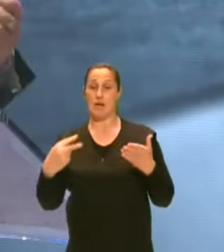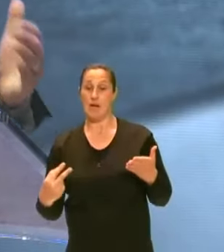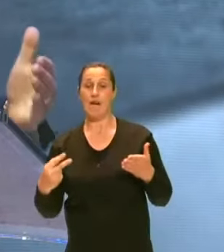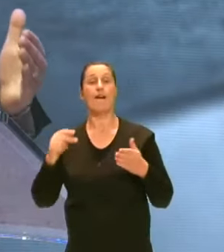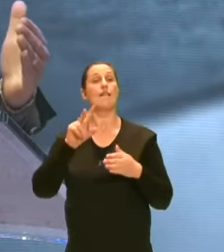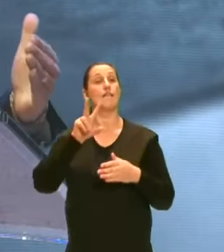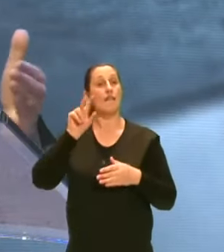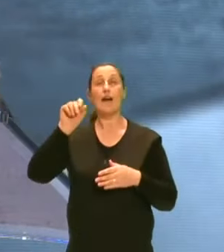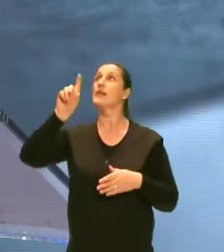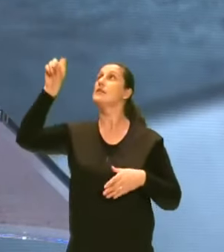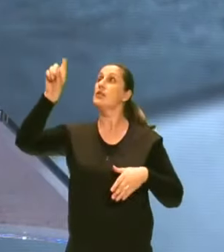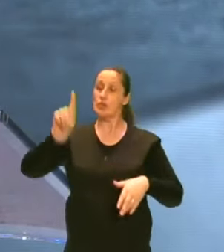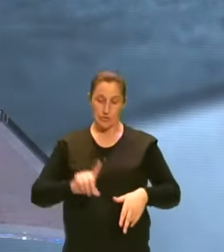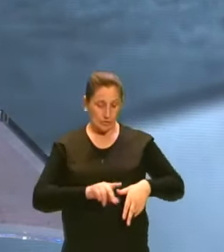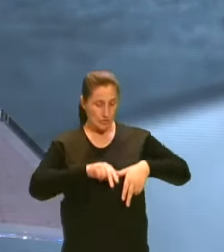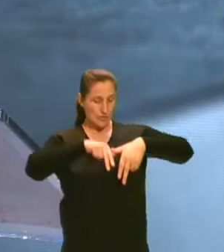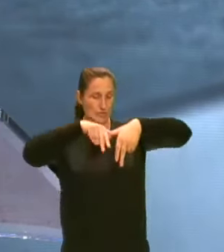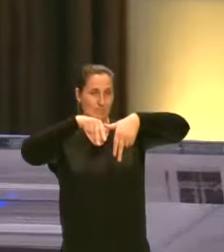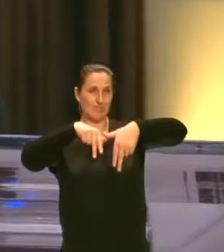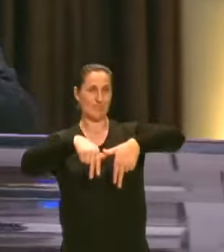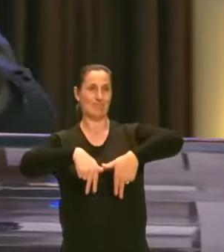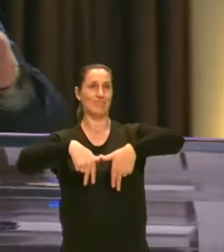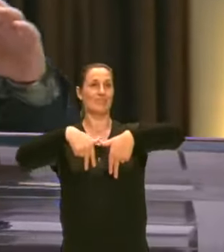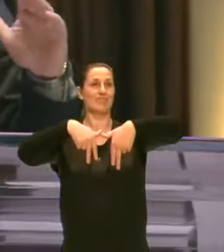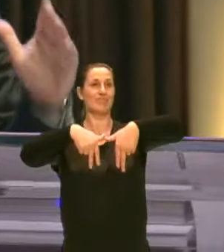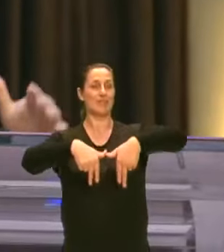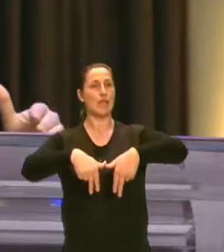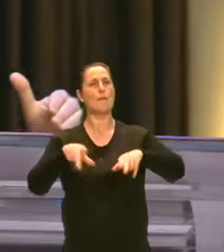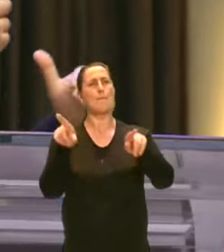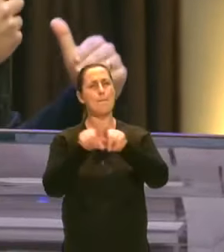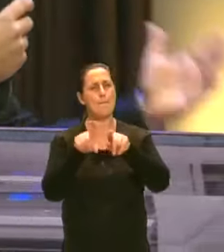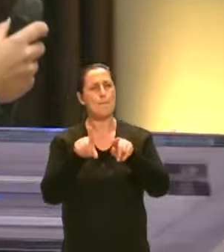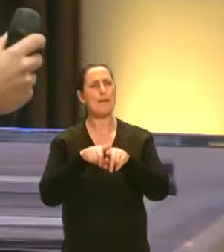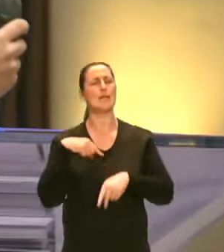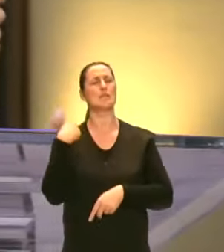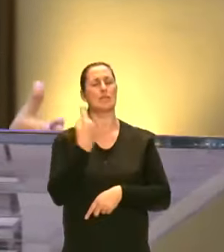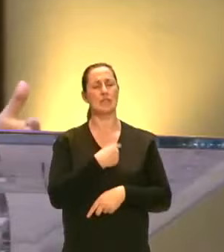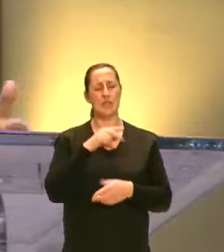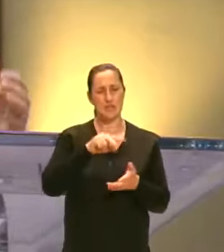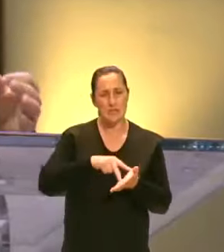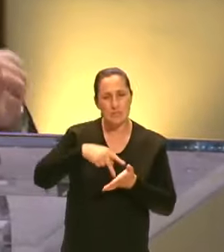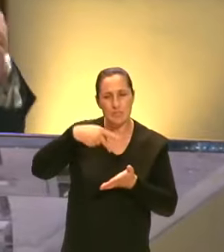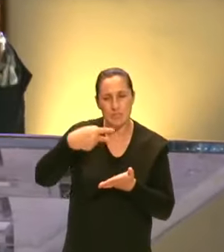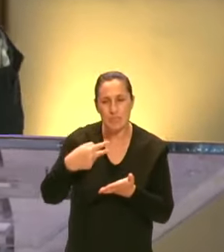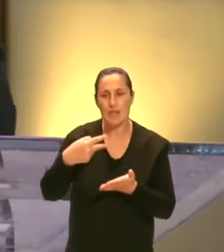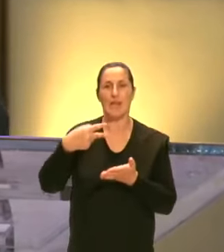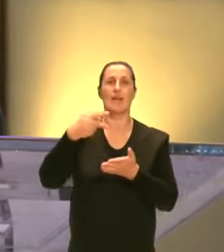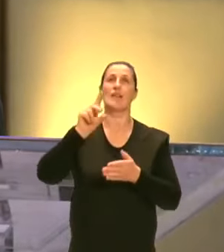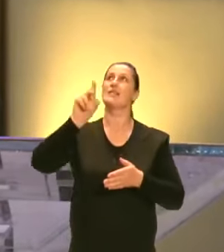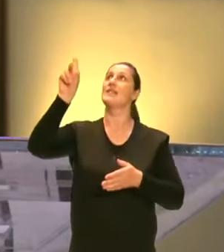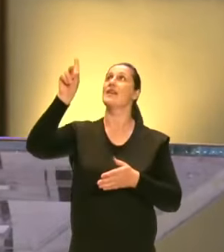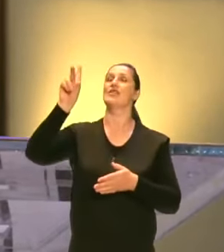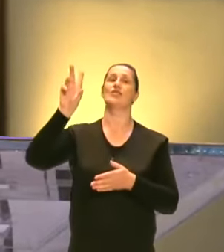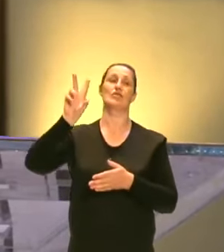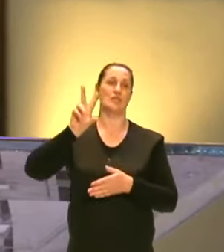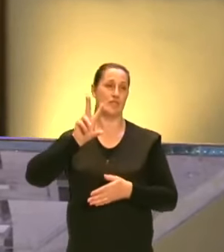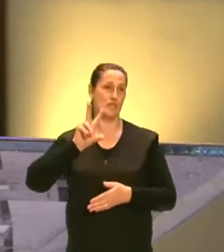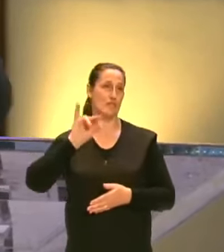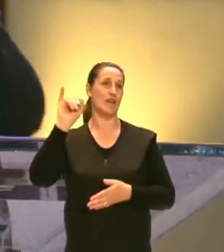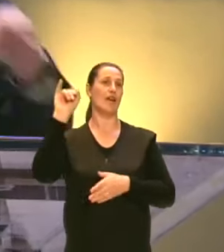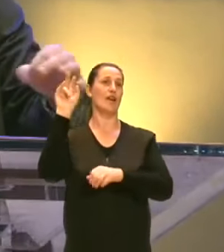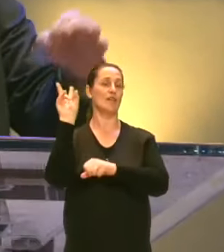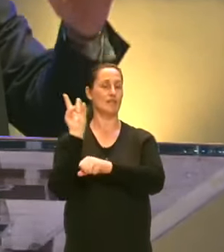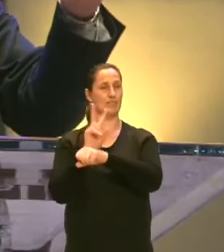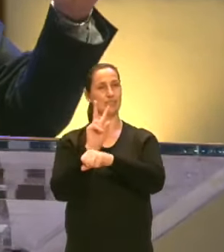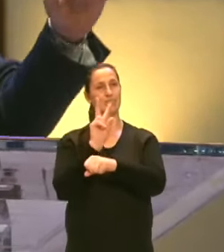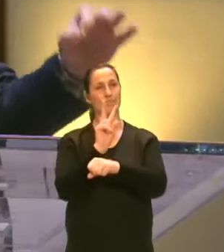nos colocar no caminho. E mesmo que a gente escorregue, mesmo que a gente trupique, a gente vai ficar seguro, porque